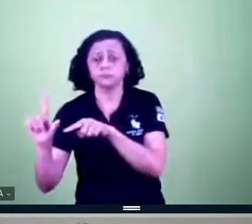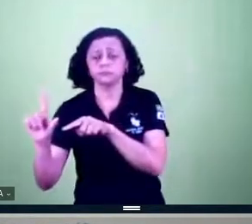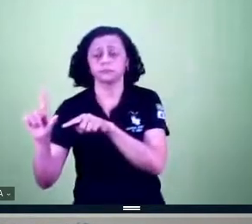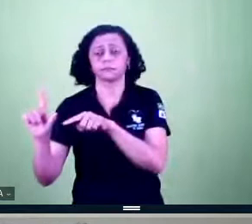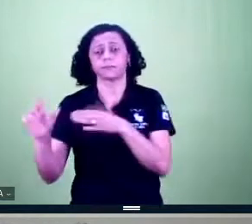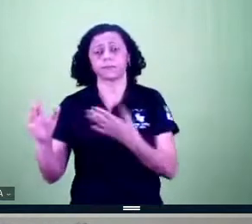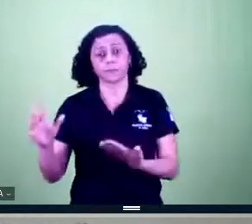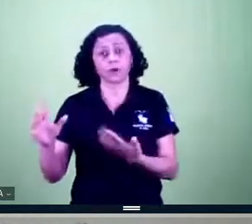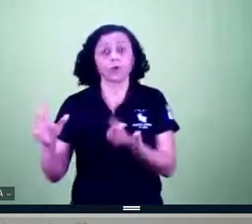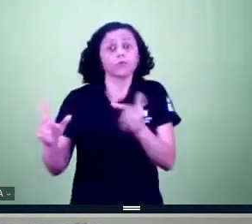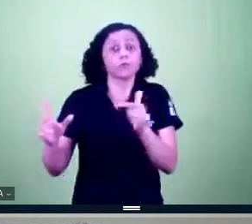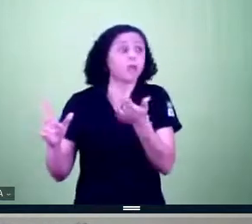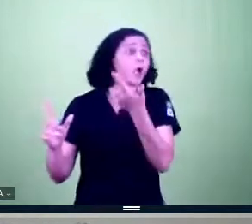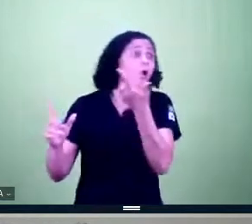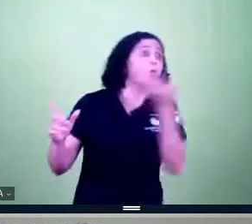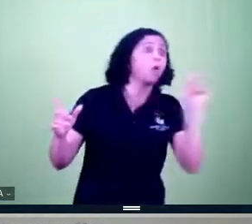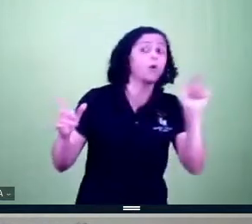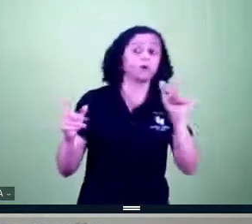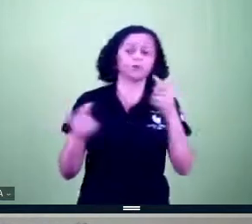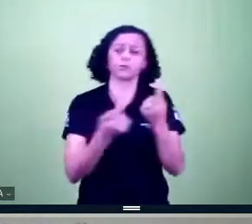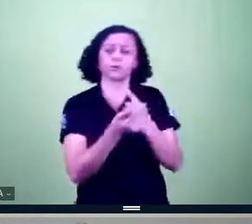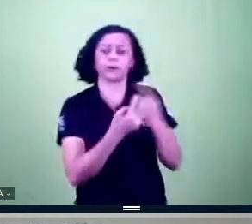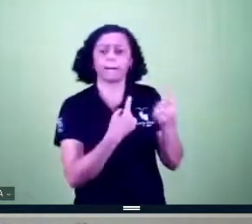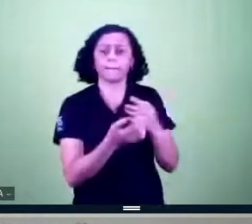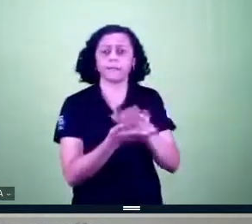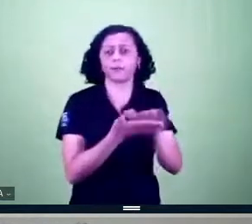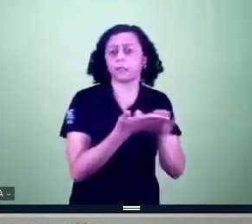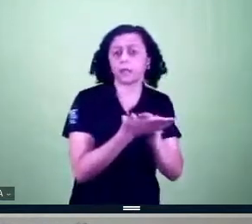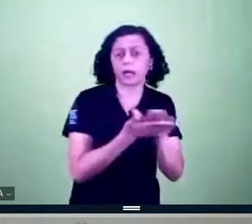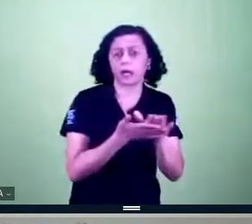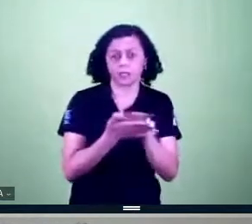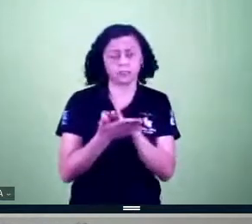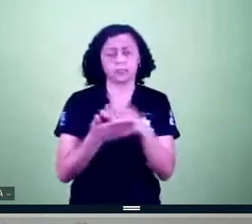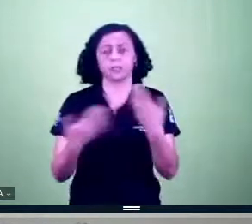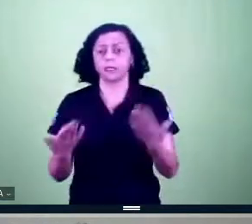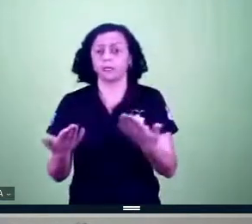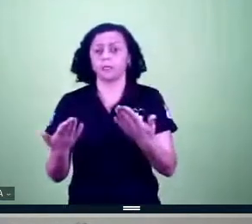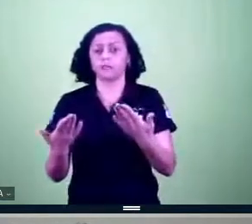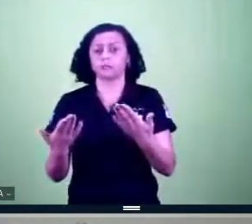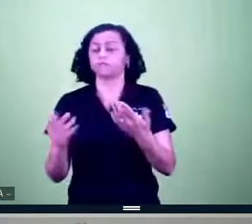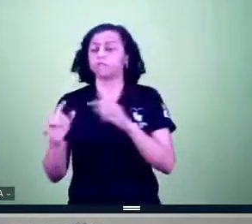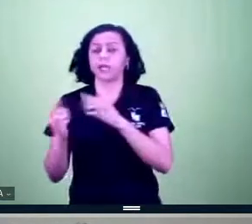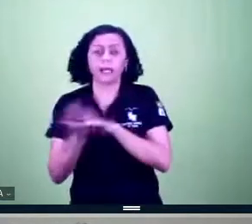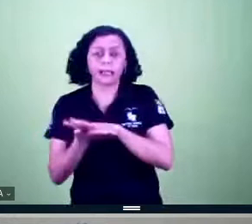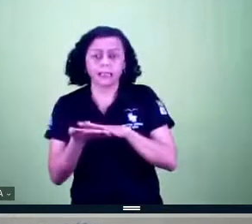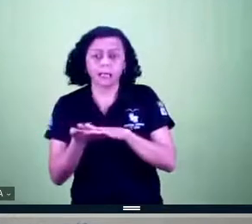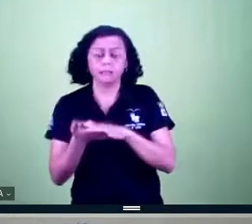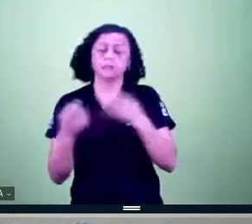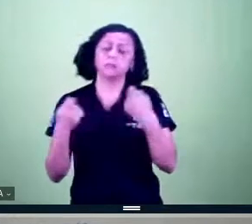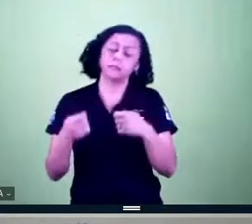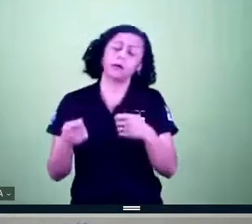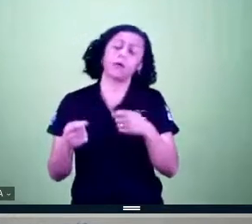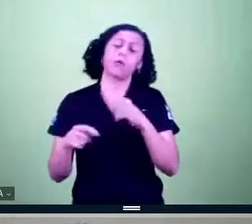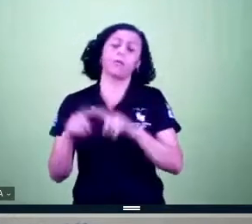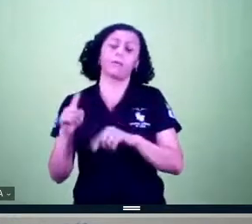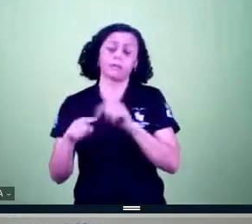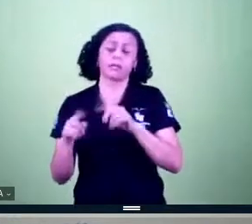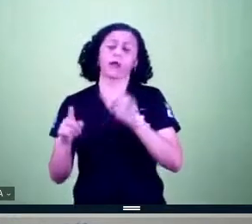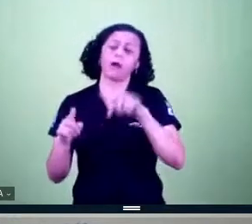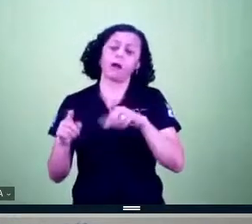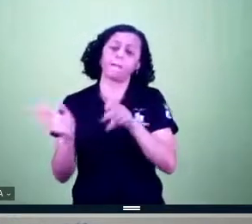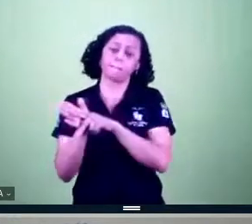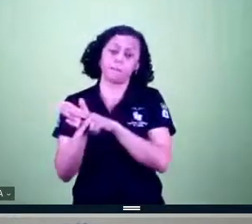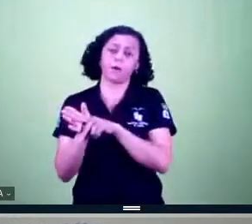alternativa, não tem outra estrada, não tem outro caminho, não tem outro circuito para ela andar, não tem outro trecho de circuito para percorrer, os elementos estão em série.